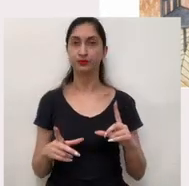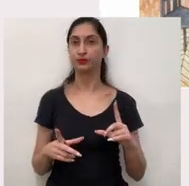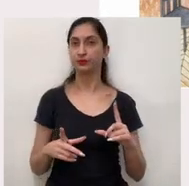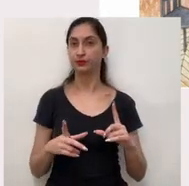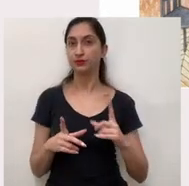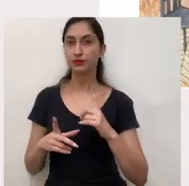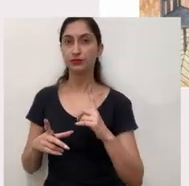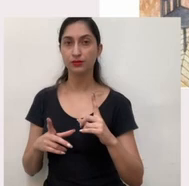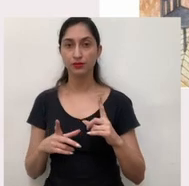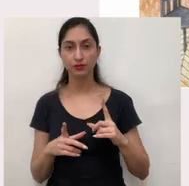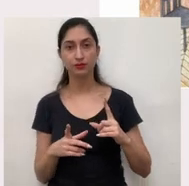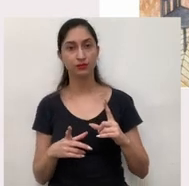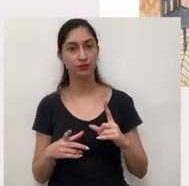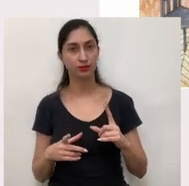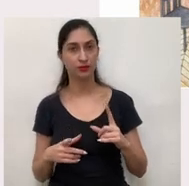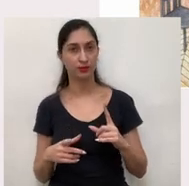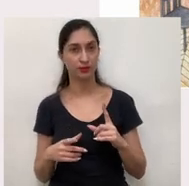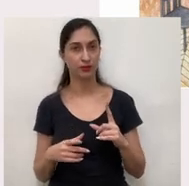do